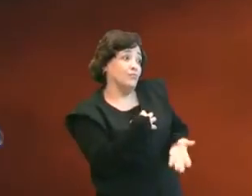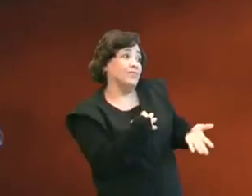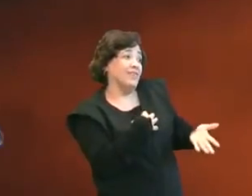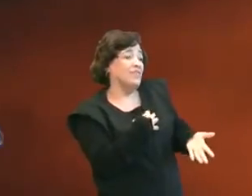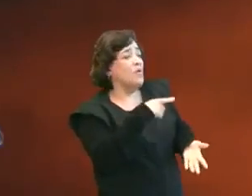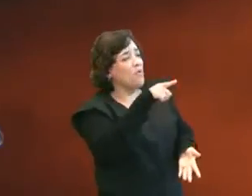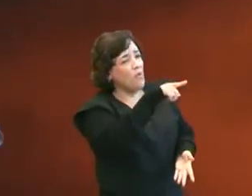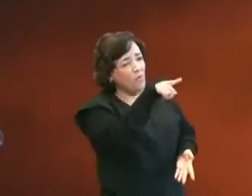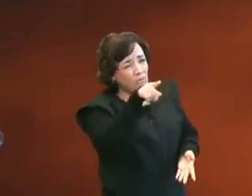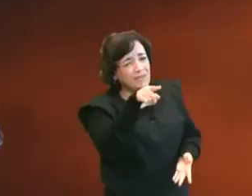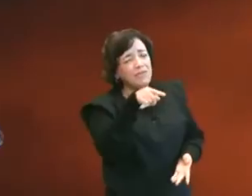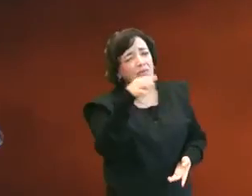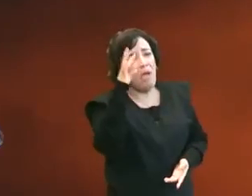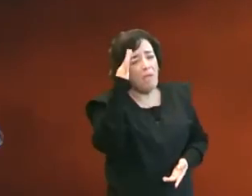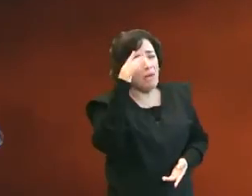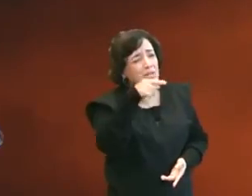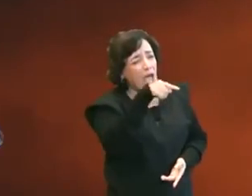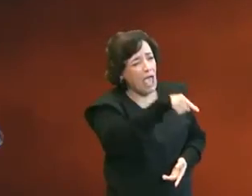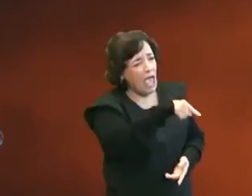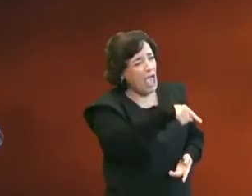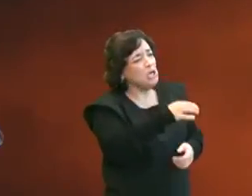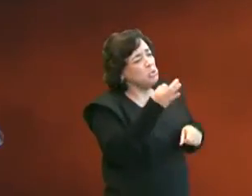que tipo de prova esse homem viveu?